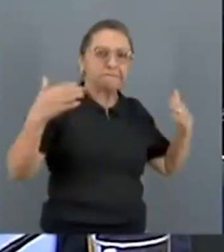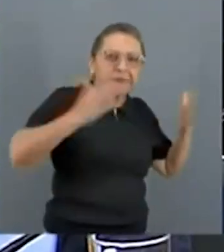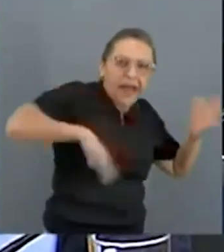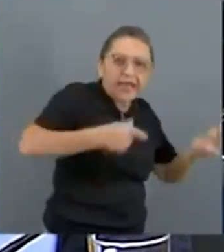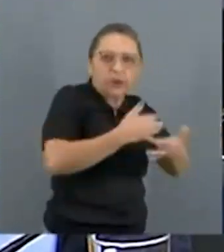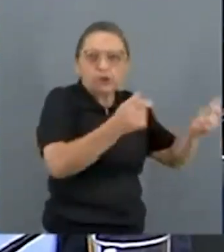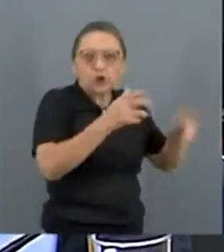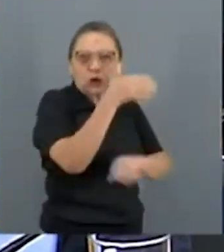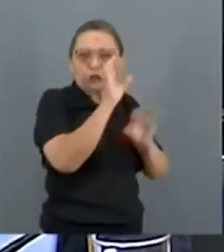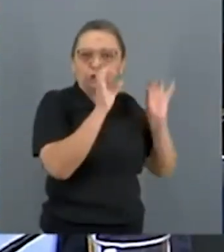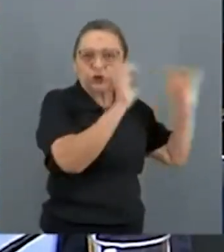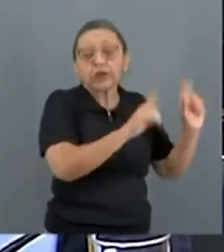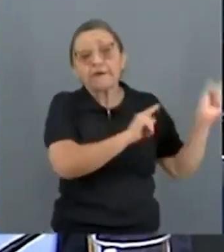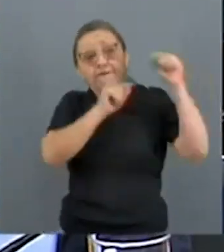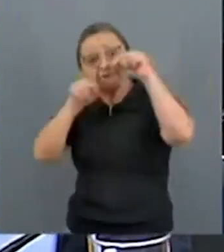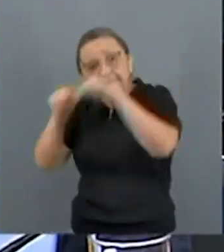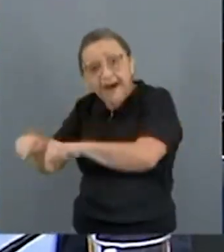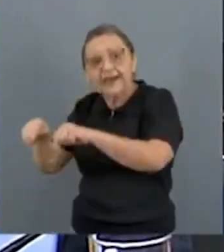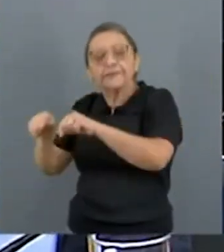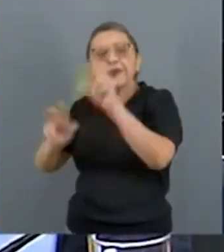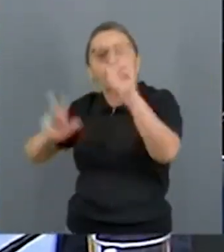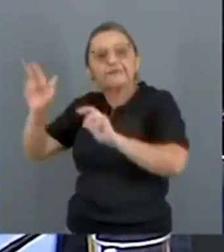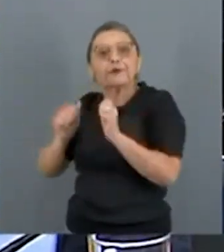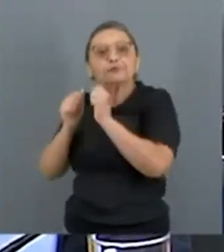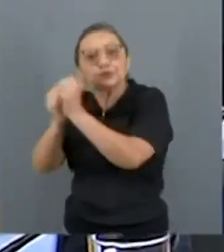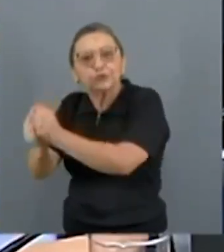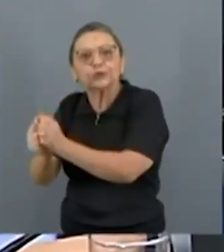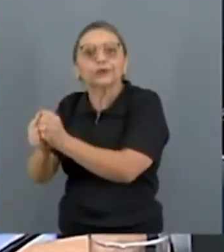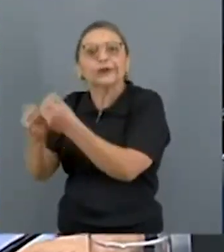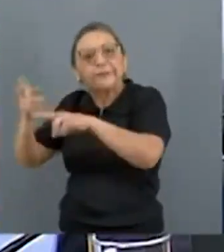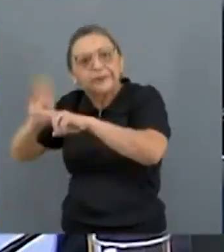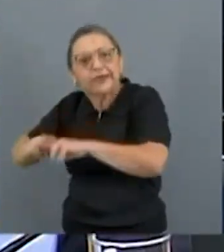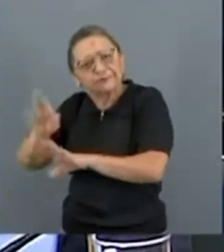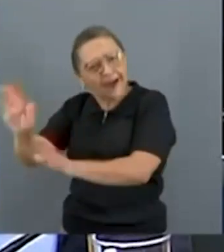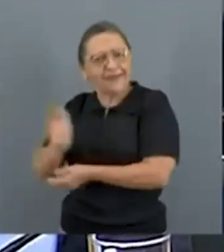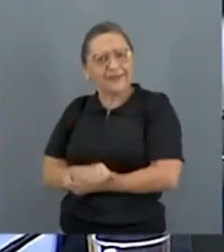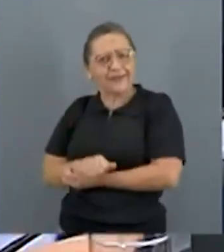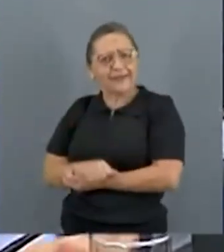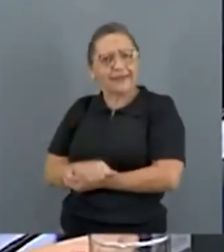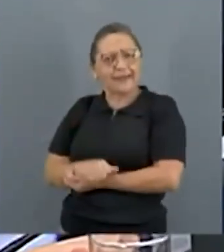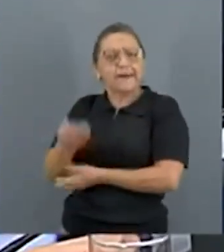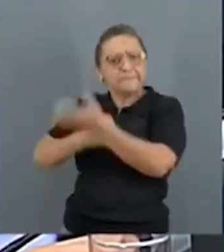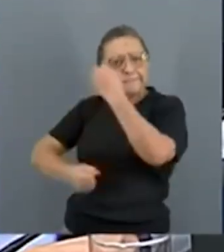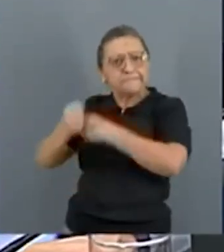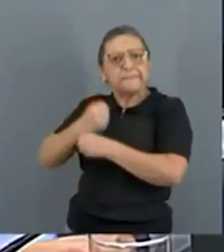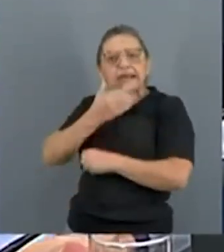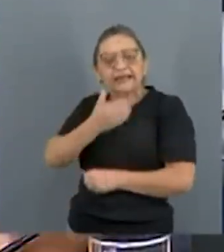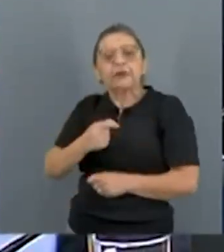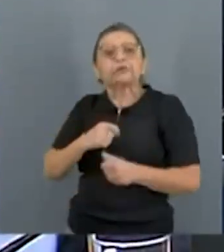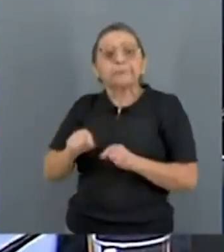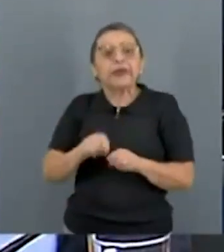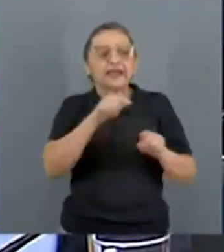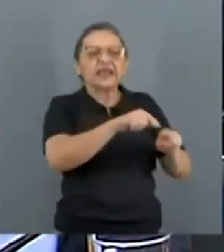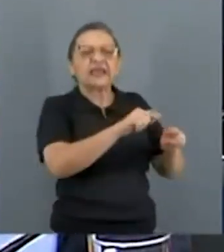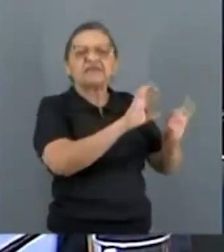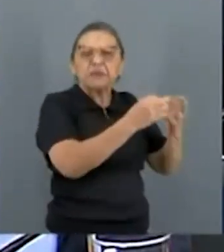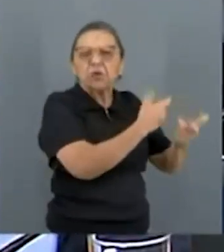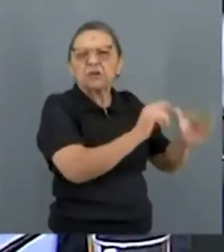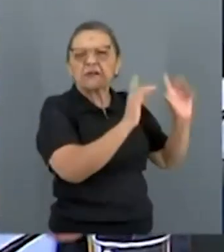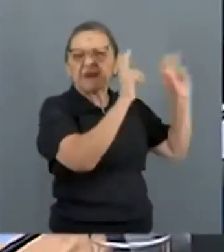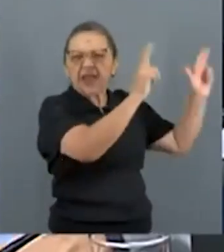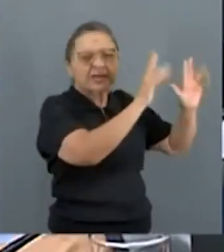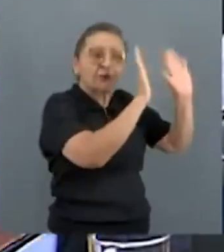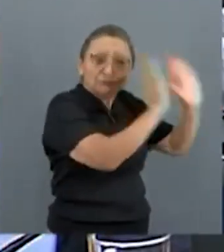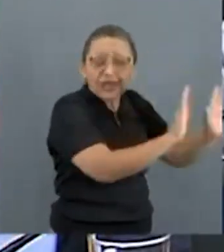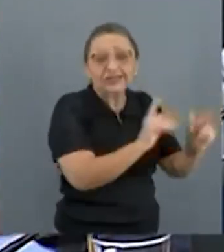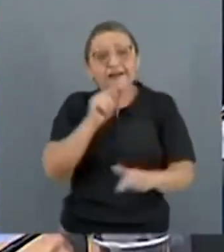federais, senadores, vai para o carnaval lá para a cadeia e vai lá passar com eles. No Natal, na ceia, deixa de passar com sua família e vai lá passar com